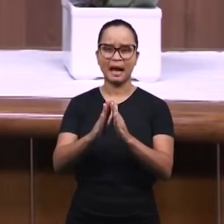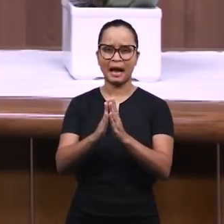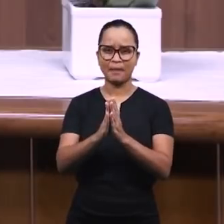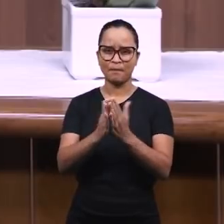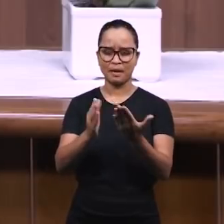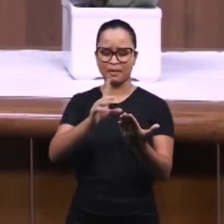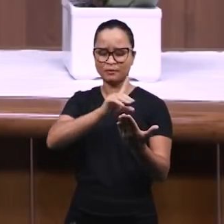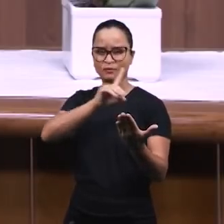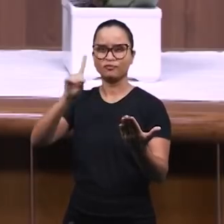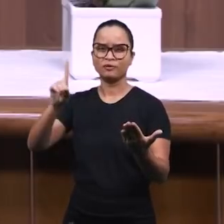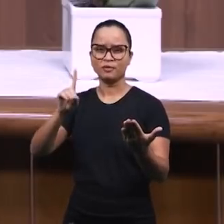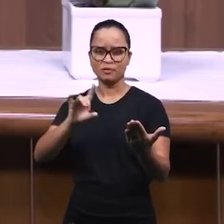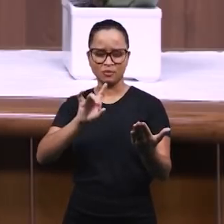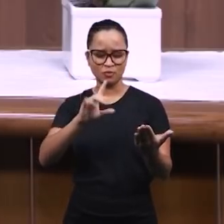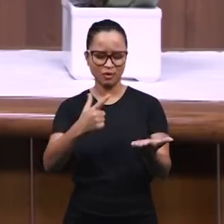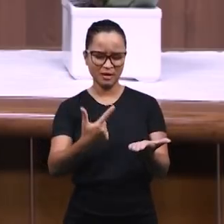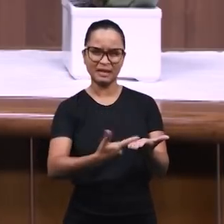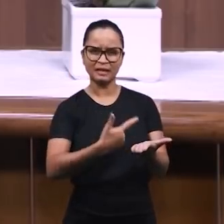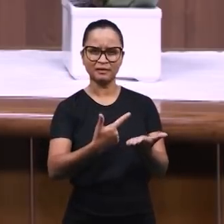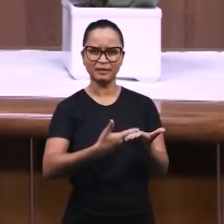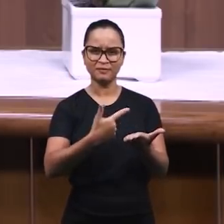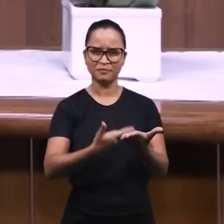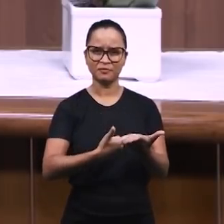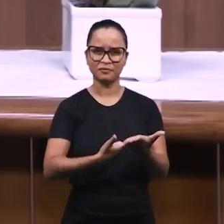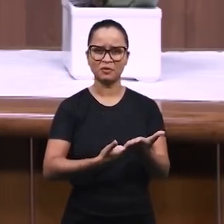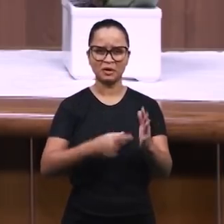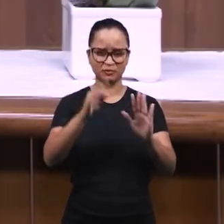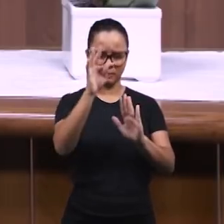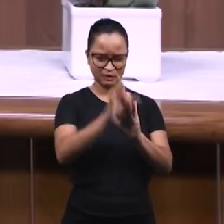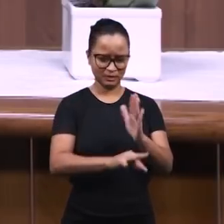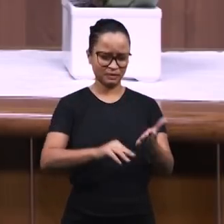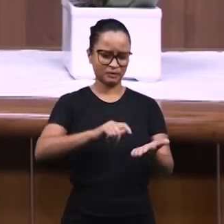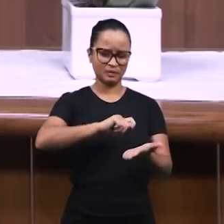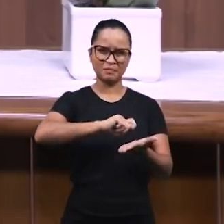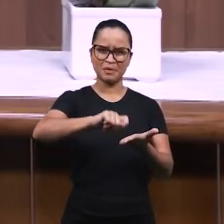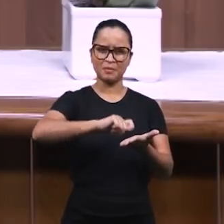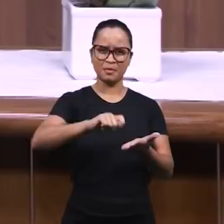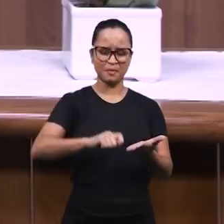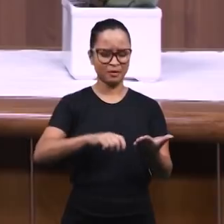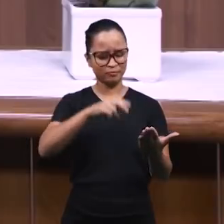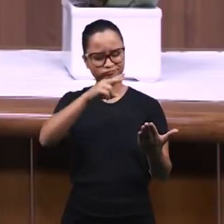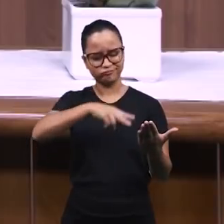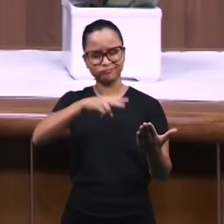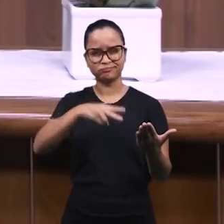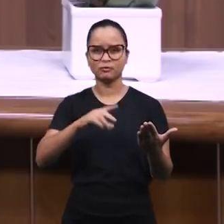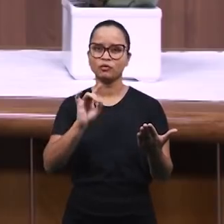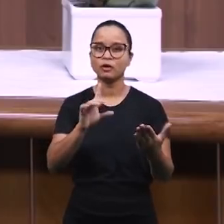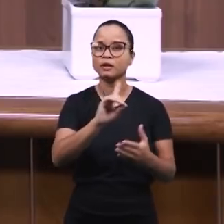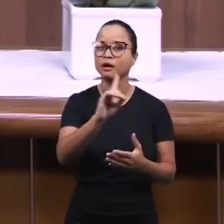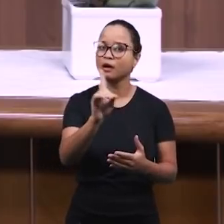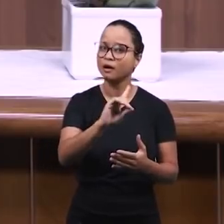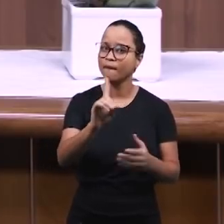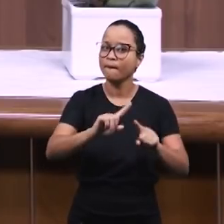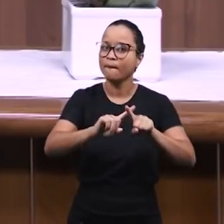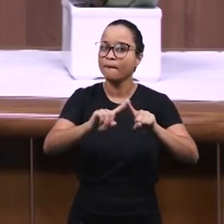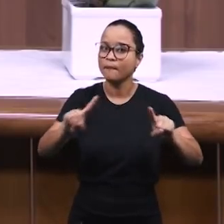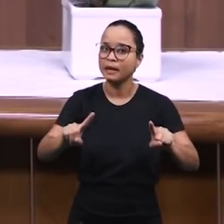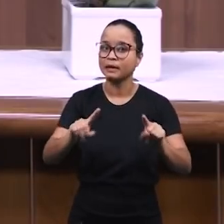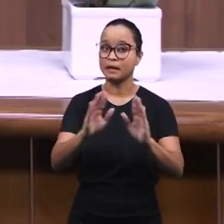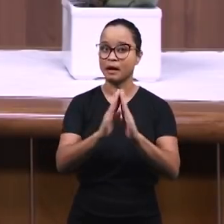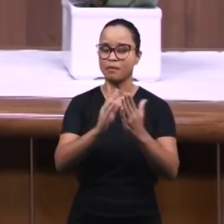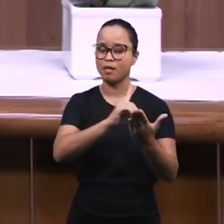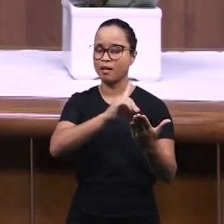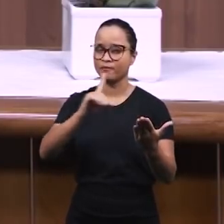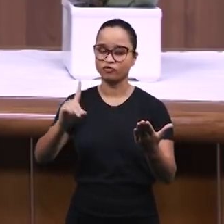é só um livro com mensagens escritas para serem lidas. A Bíblia nos traz ensinamentos para